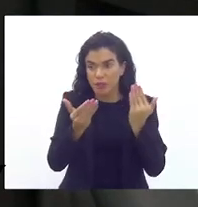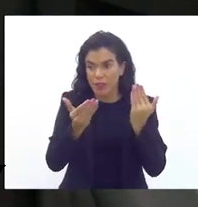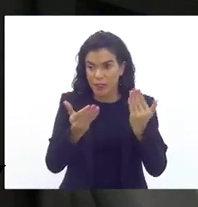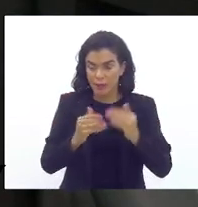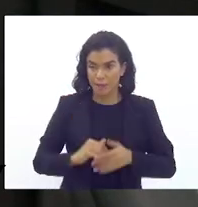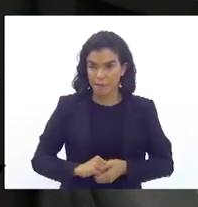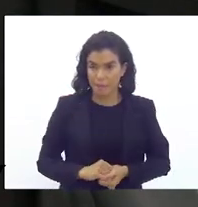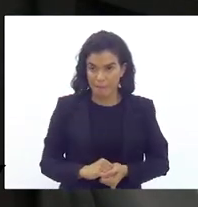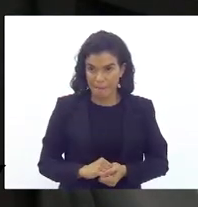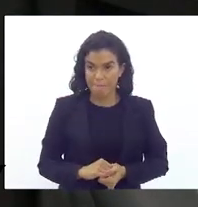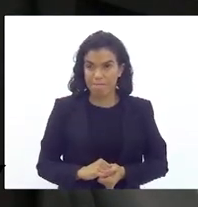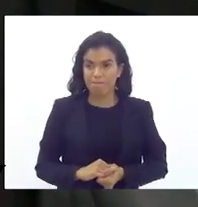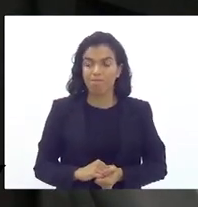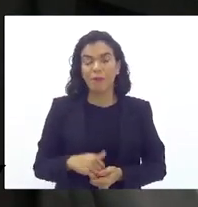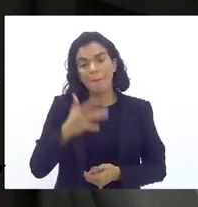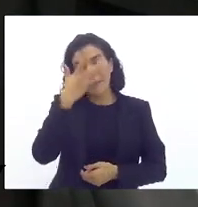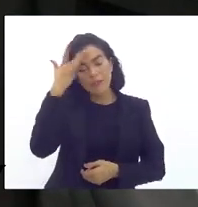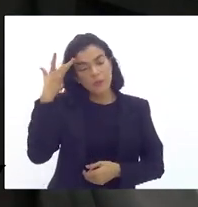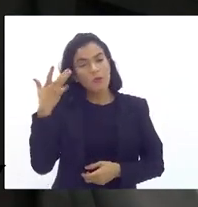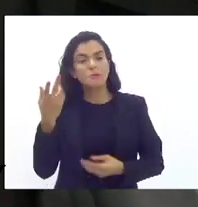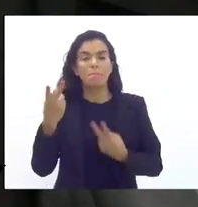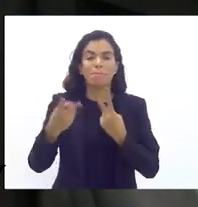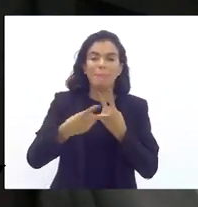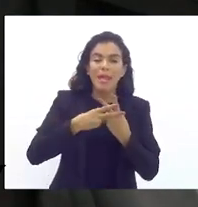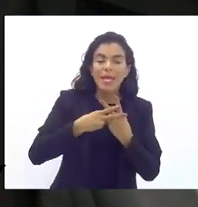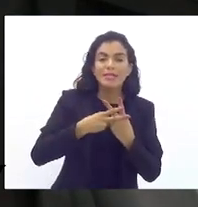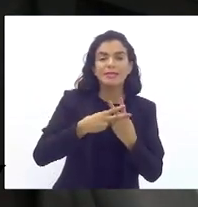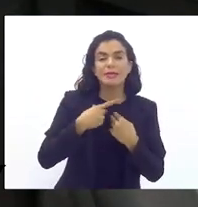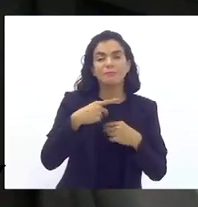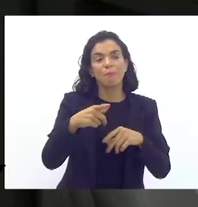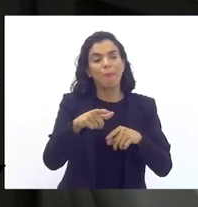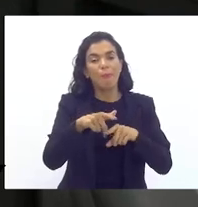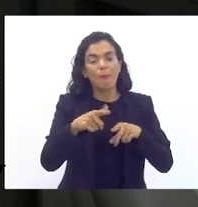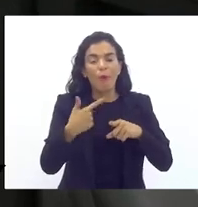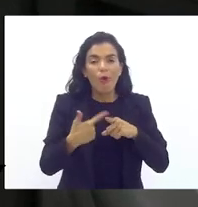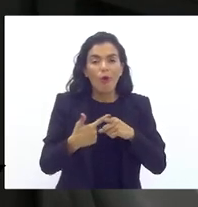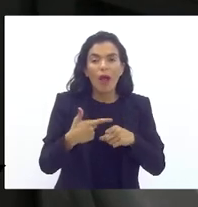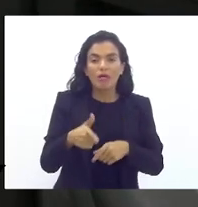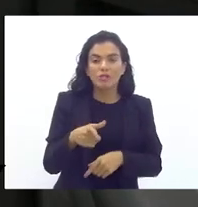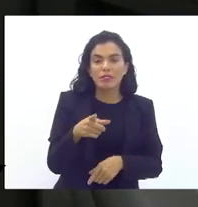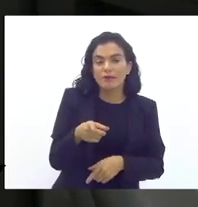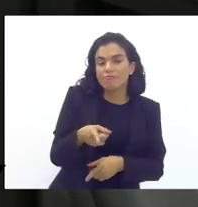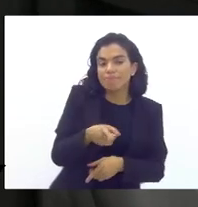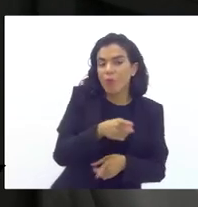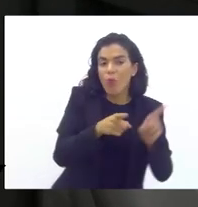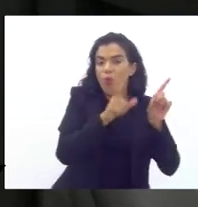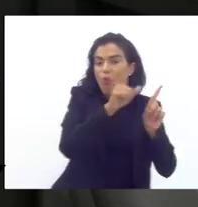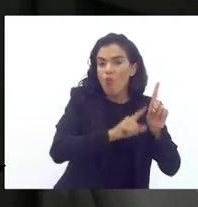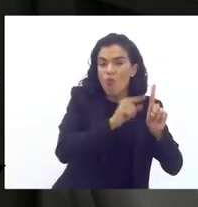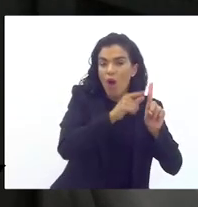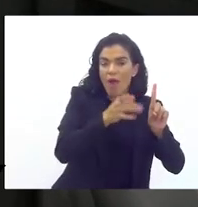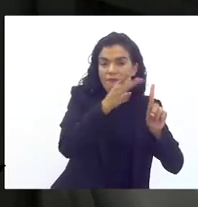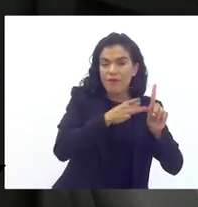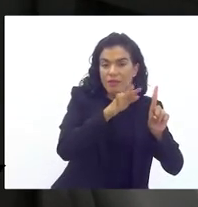fotográfico absolutamente ilegal e deficiente como tudo foi foi representado aqui eu agradeço aqui a